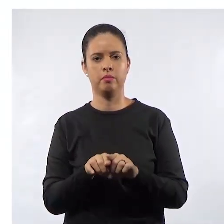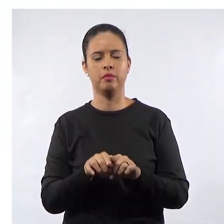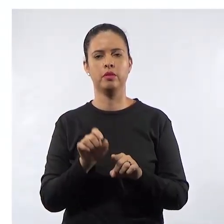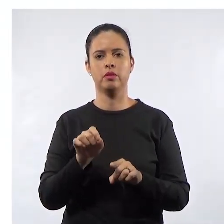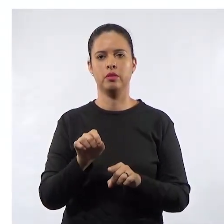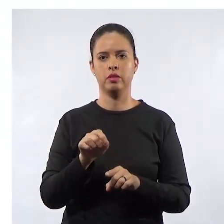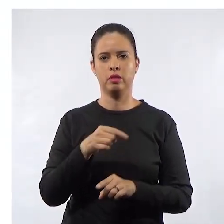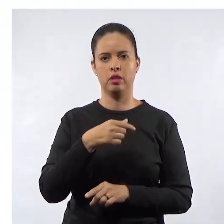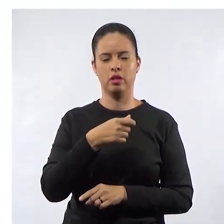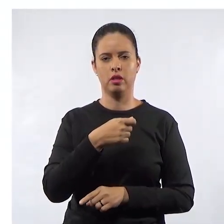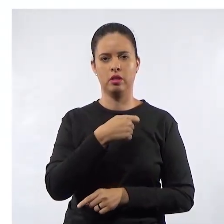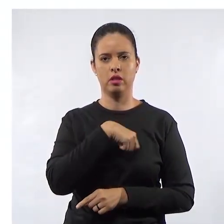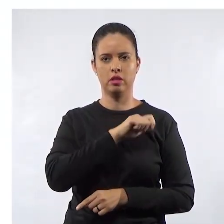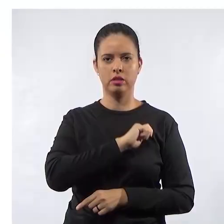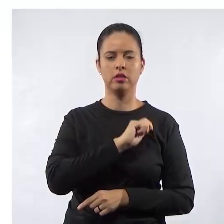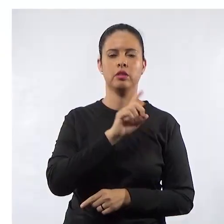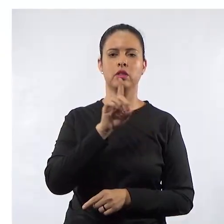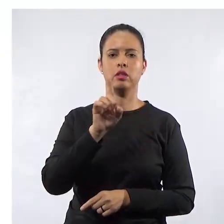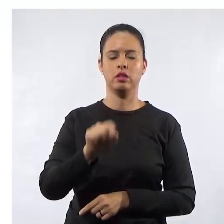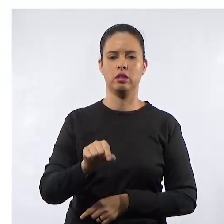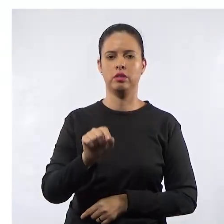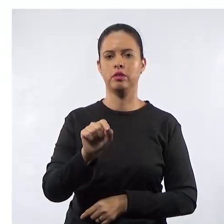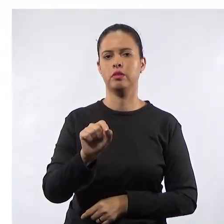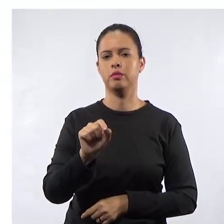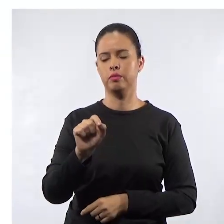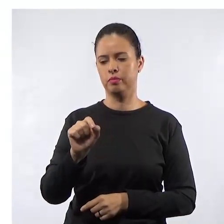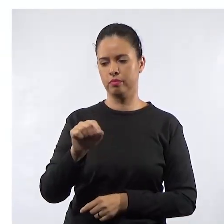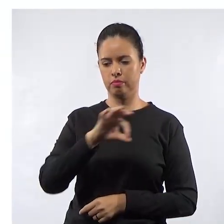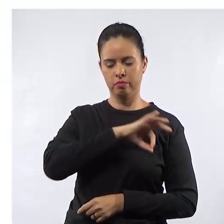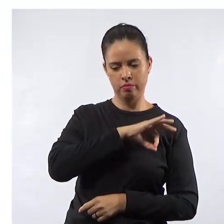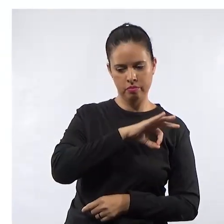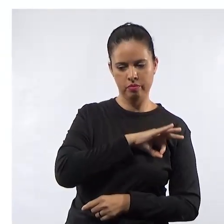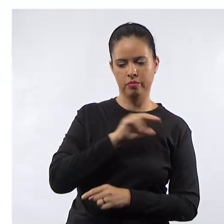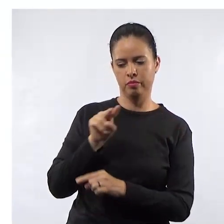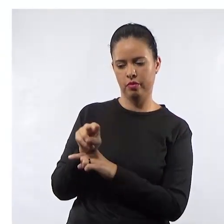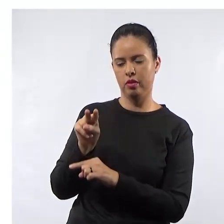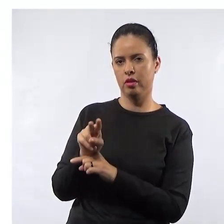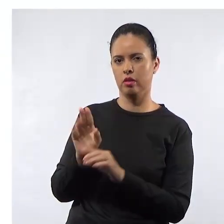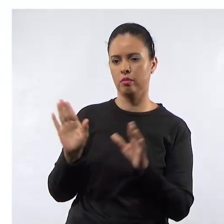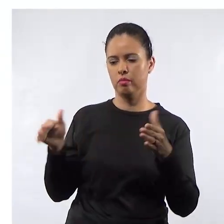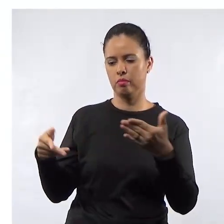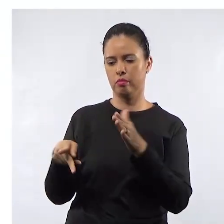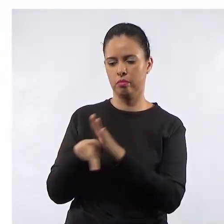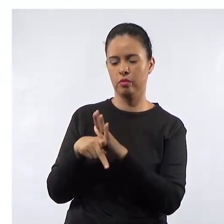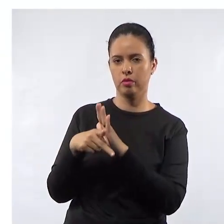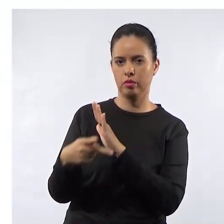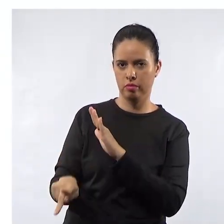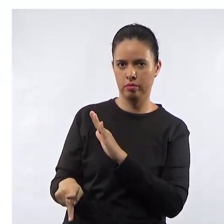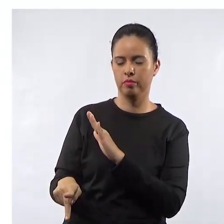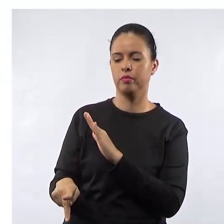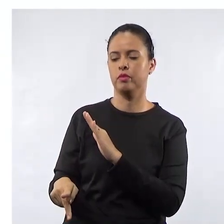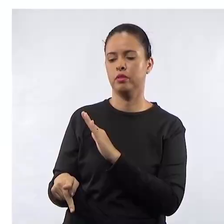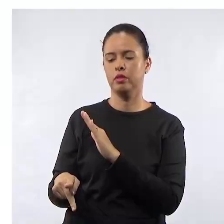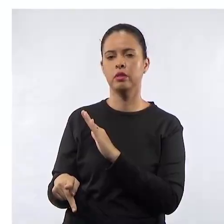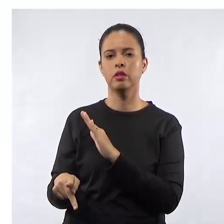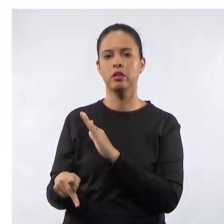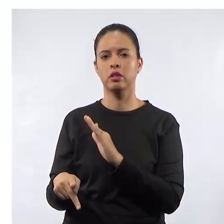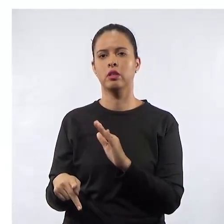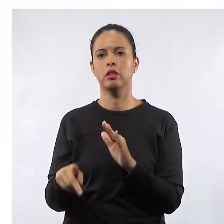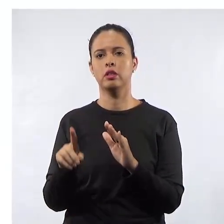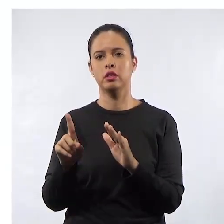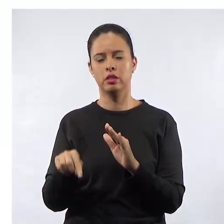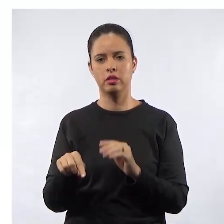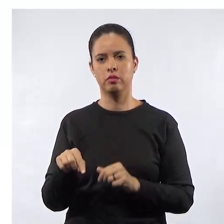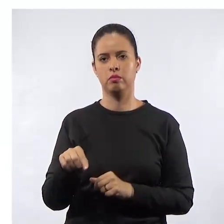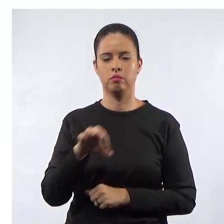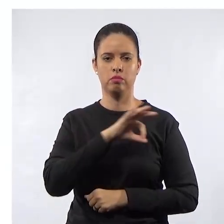a criação de delegacias de polícias especializadas no atendimento aos consumidores vítimas de infrações penais.